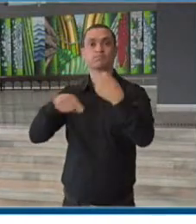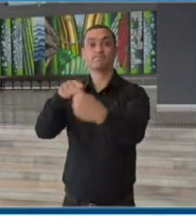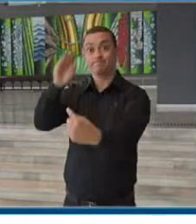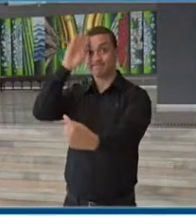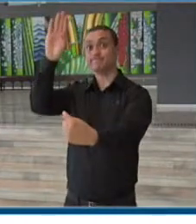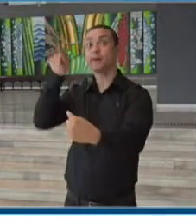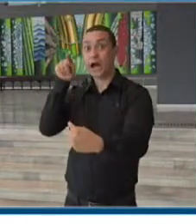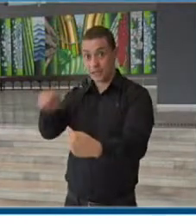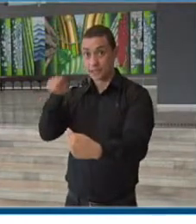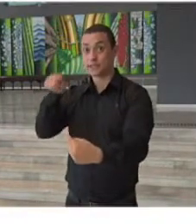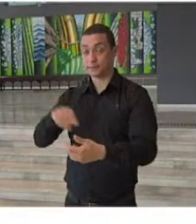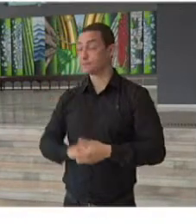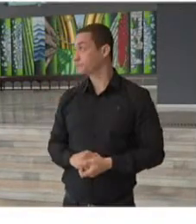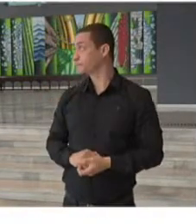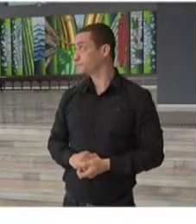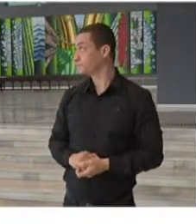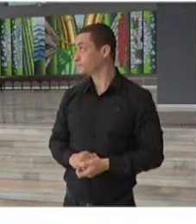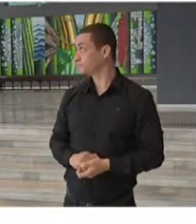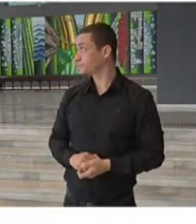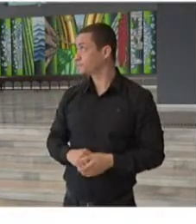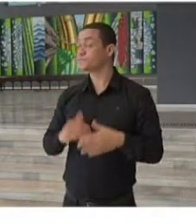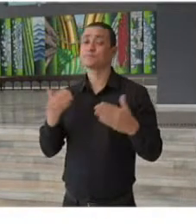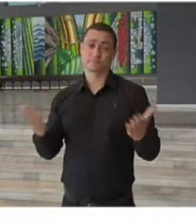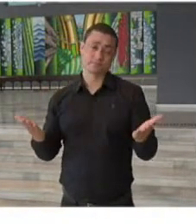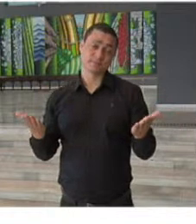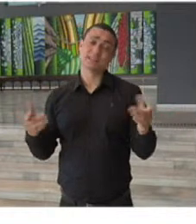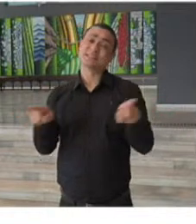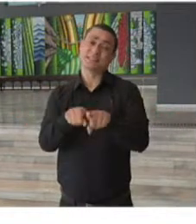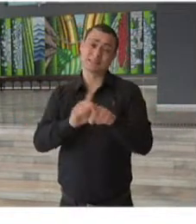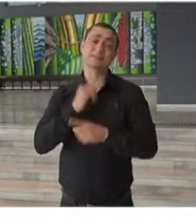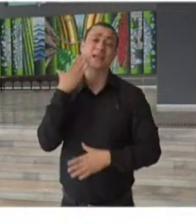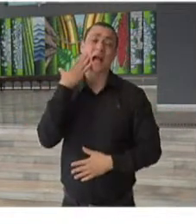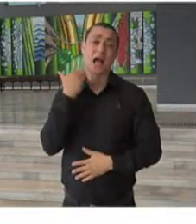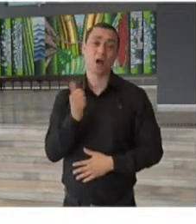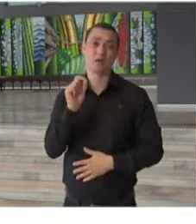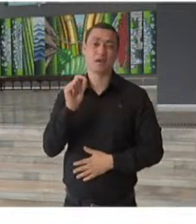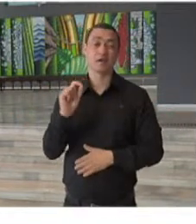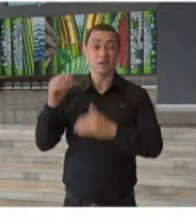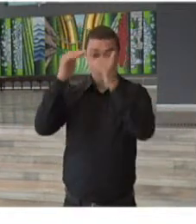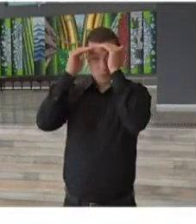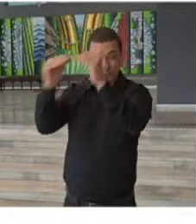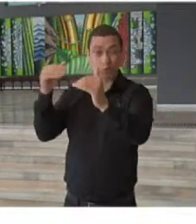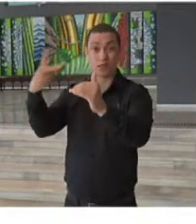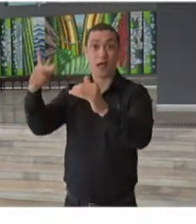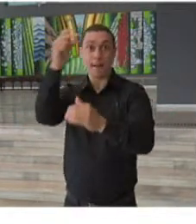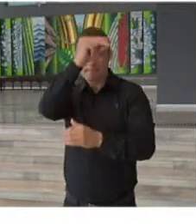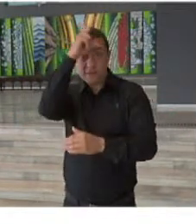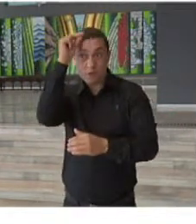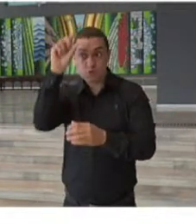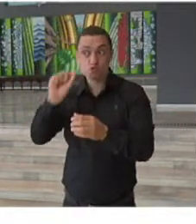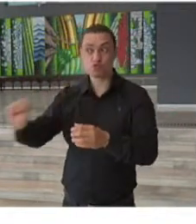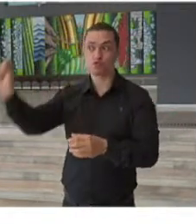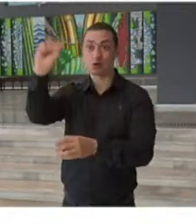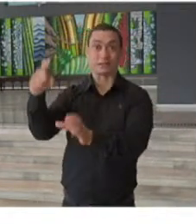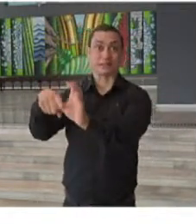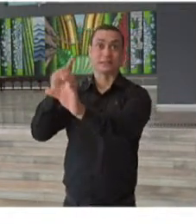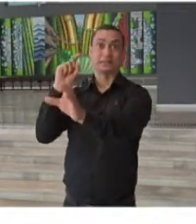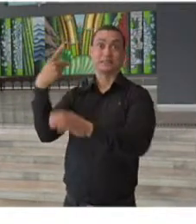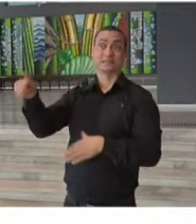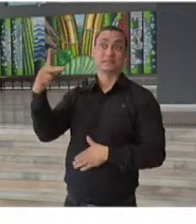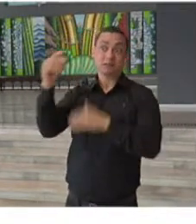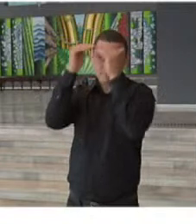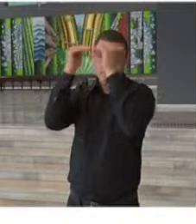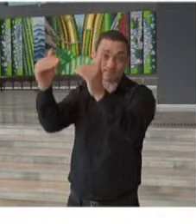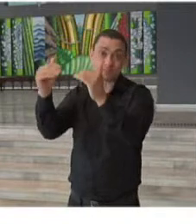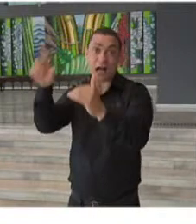principal premissa. Pode passar. Obviamente também o respeito à autonomia dos municípios naquilo